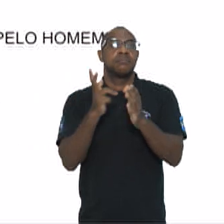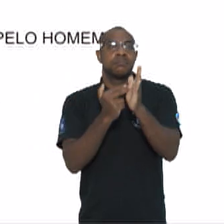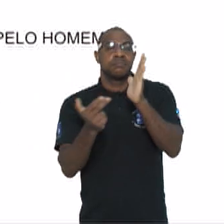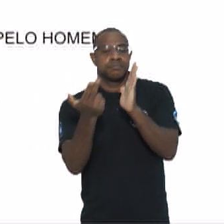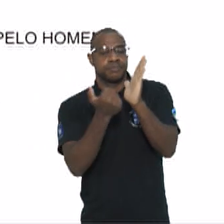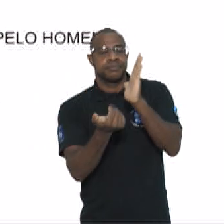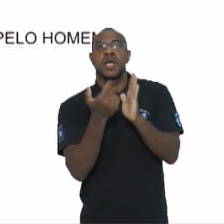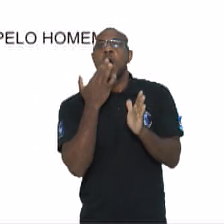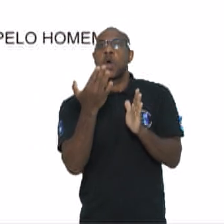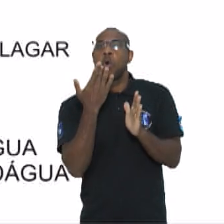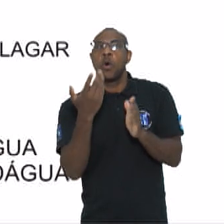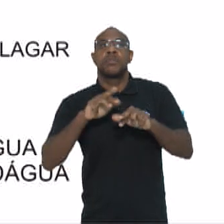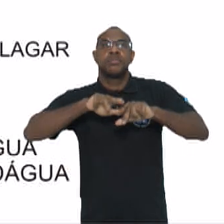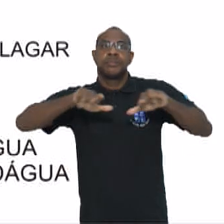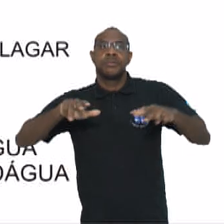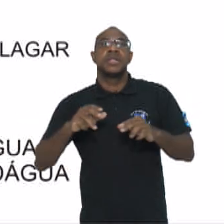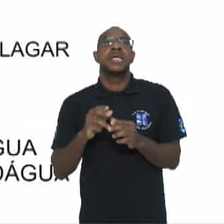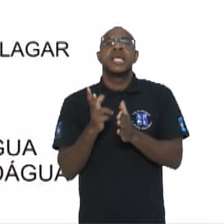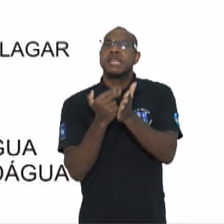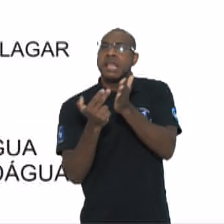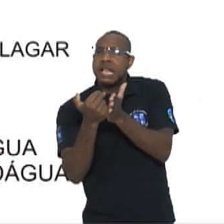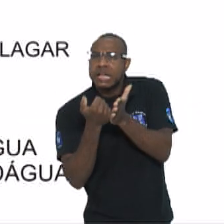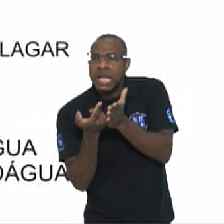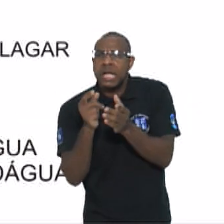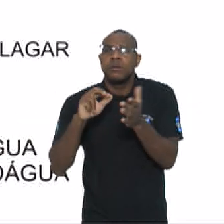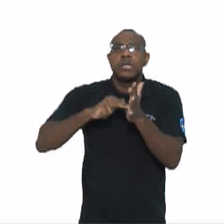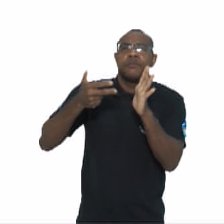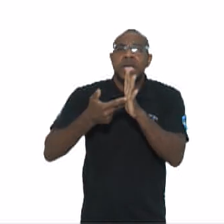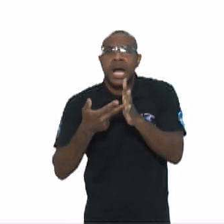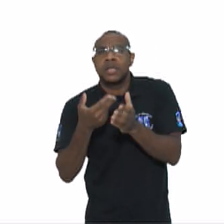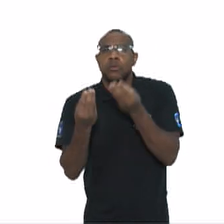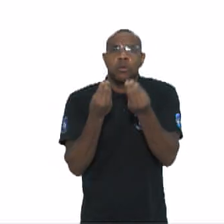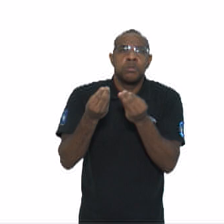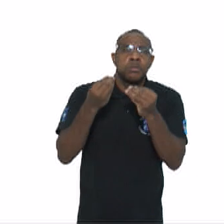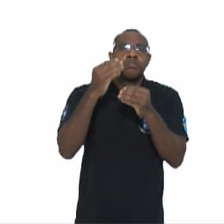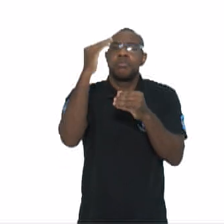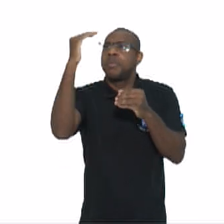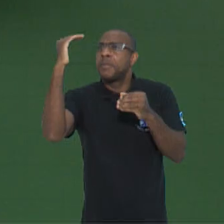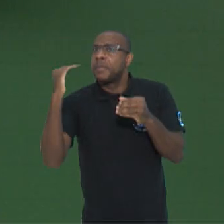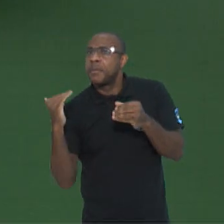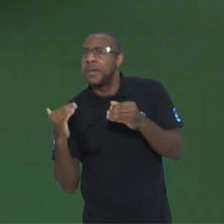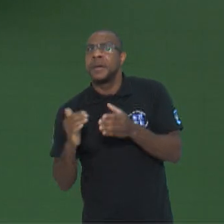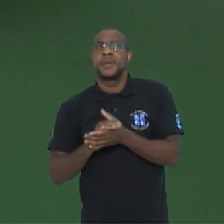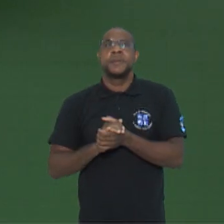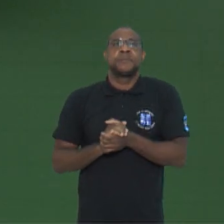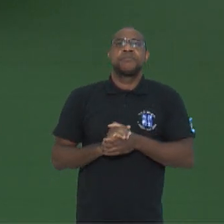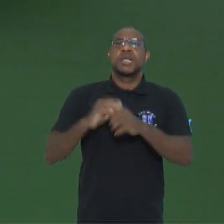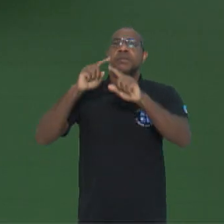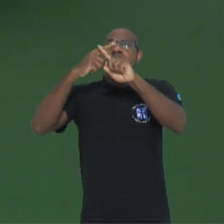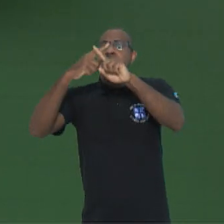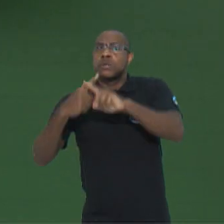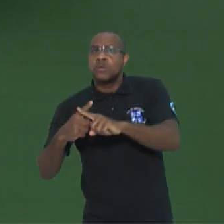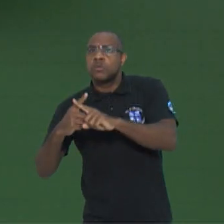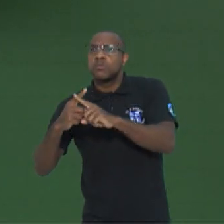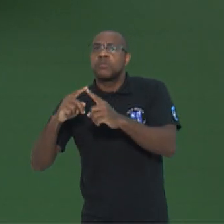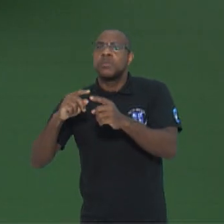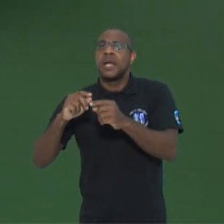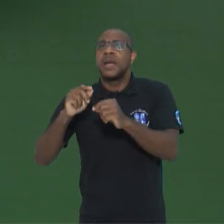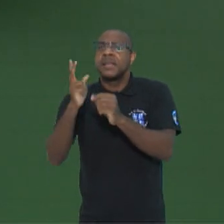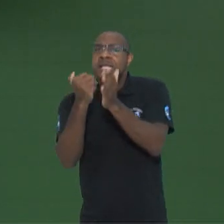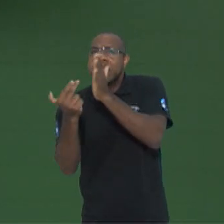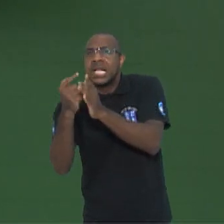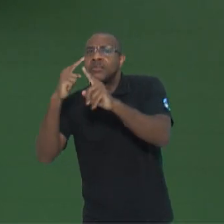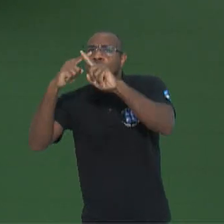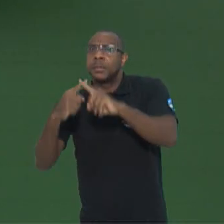fundo, obstáculos artificiais, obstáculos naturais, símbolos de competição. Vimos como que